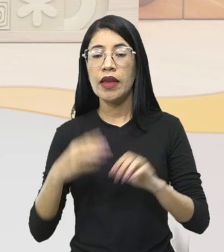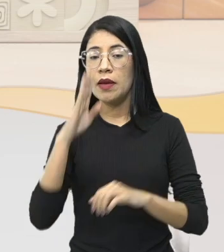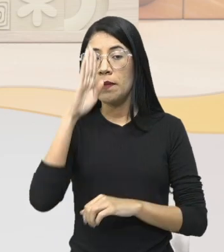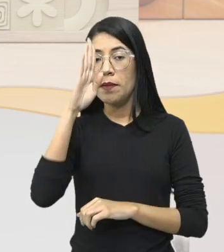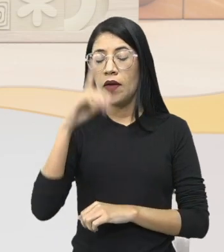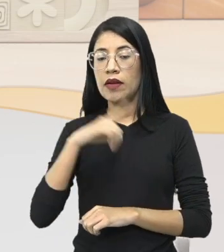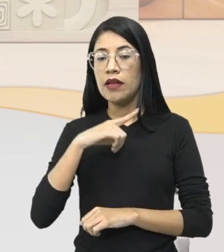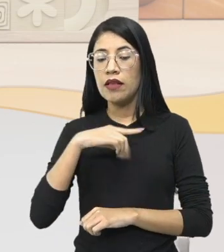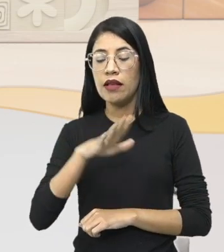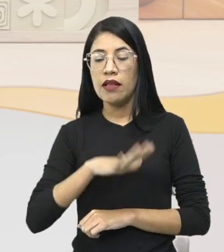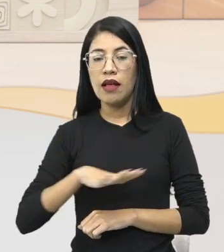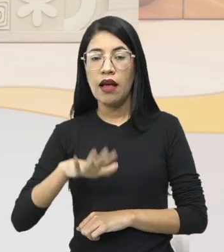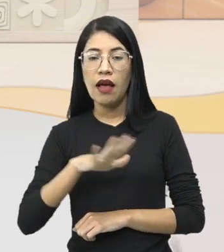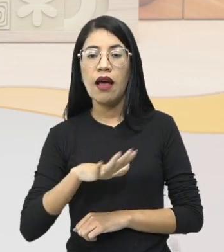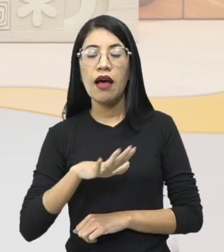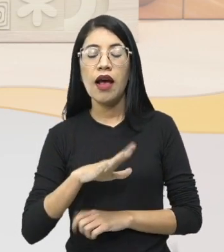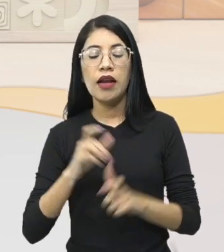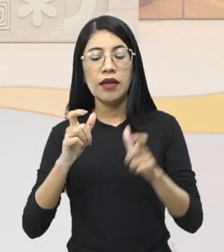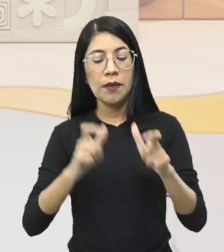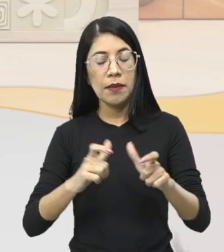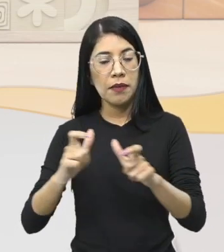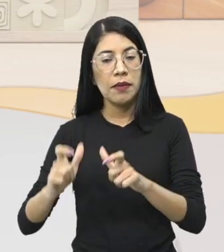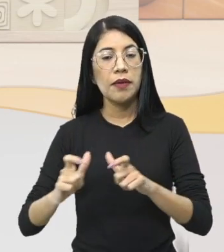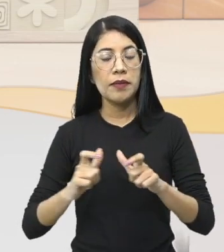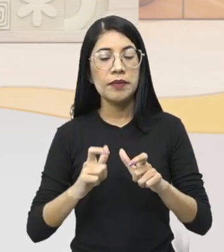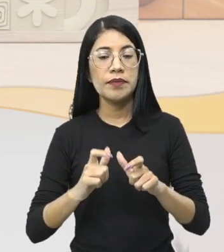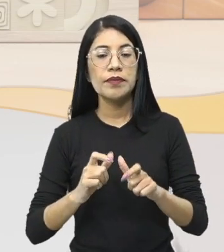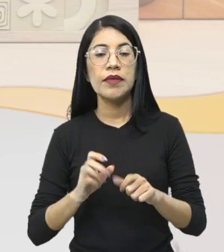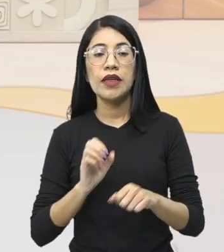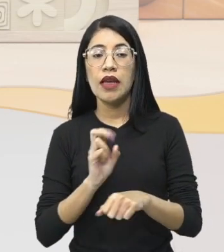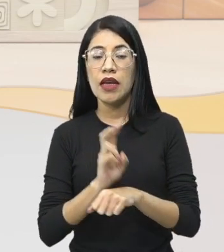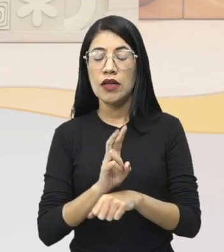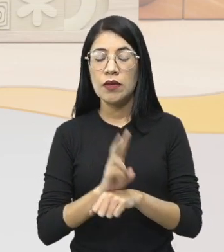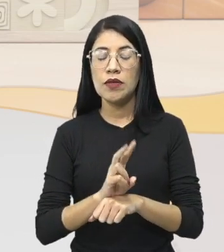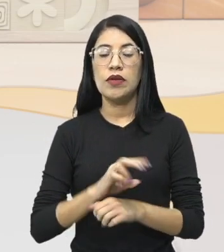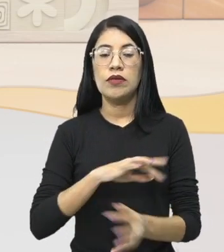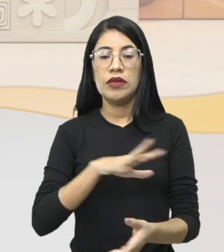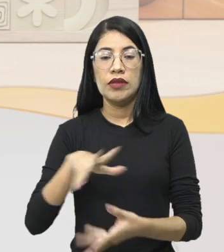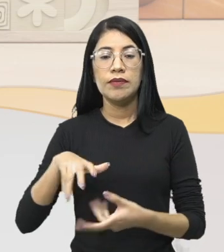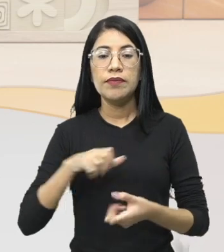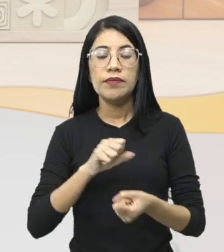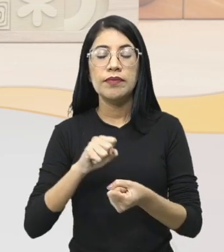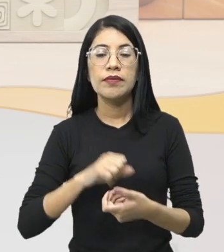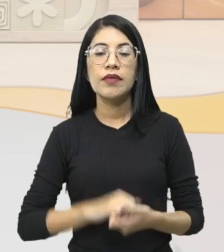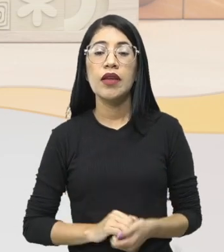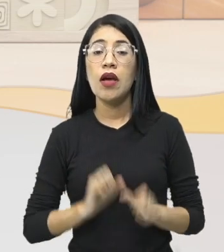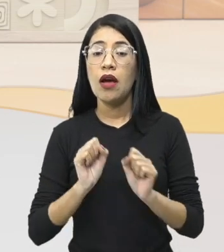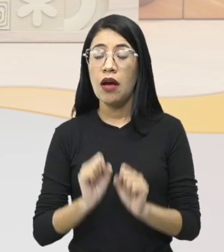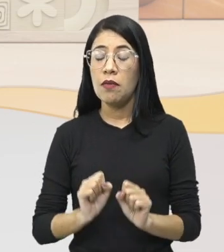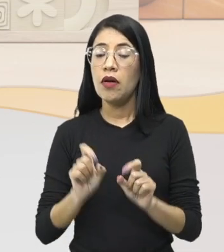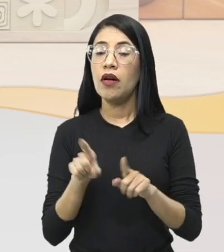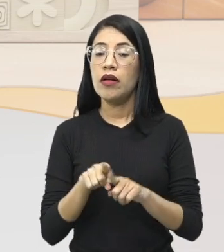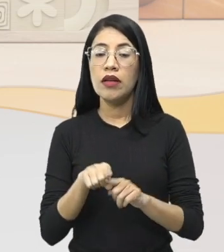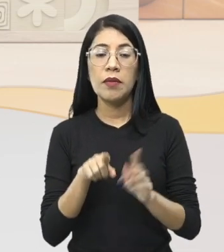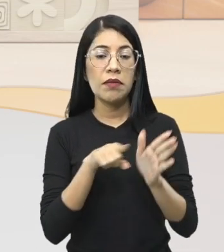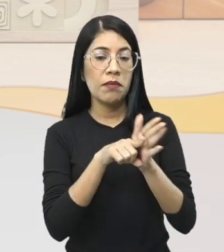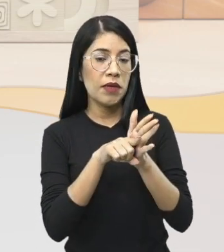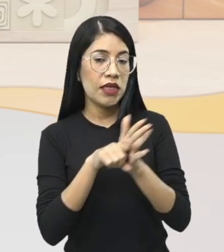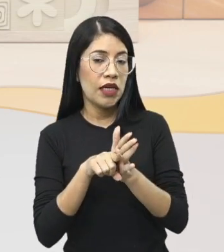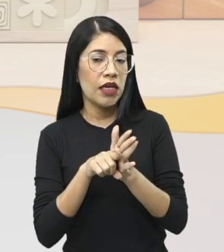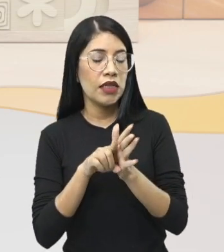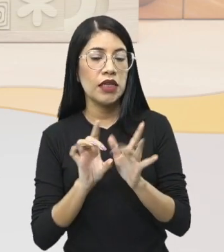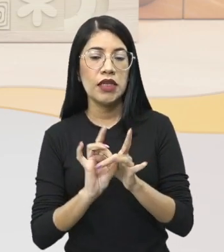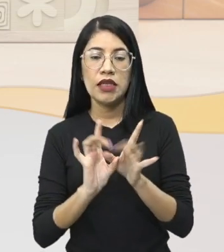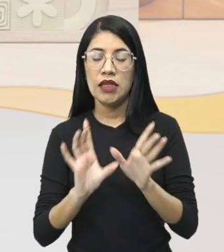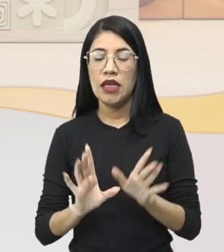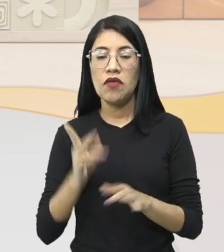predominante nessa terra, nessa área de uso sustentável, onde vai ser permitido também a pesquisa